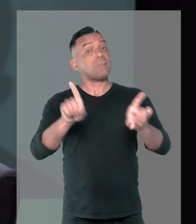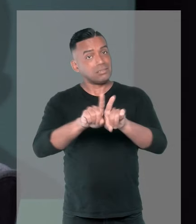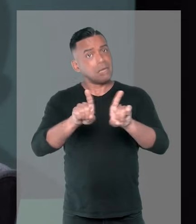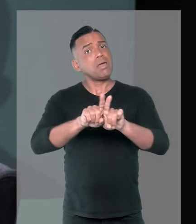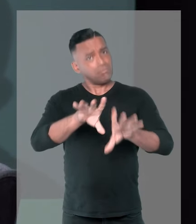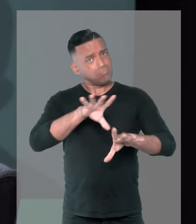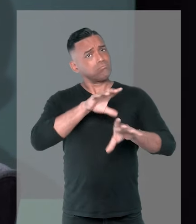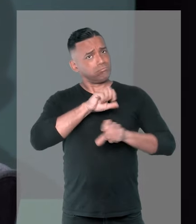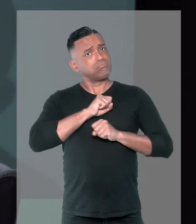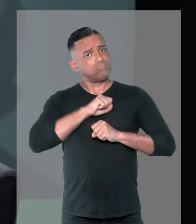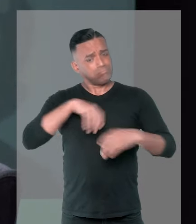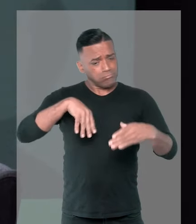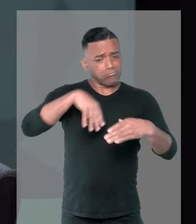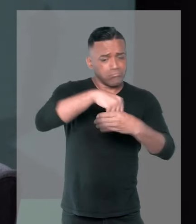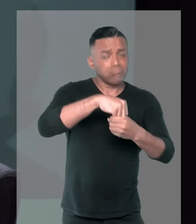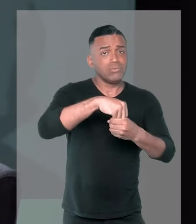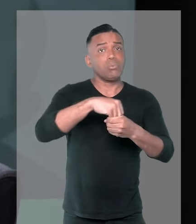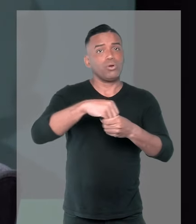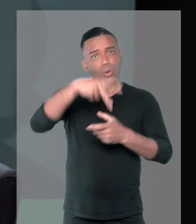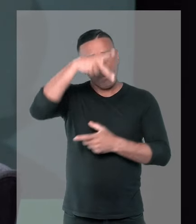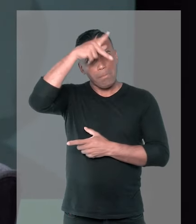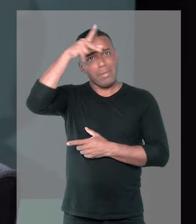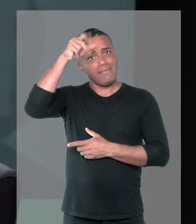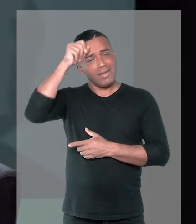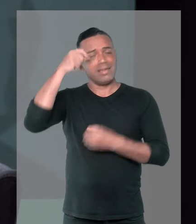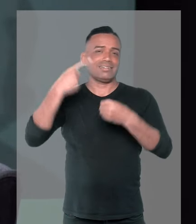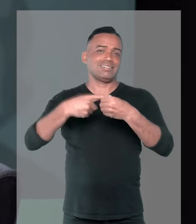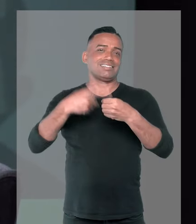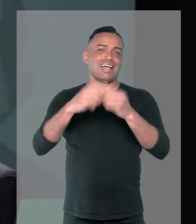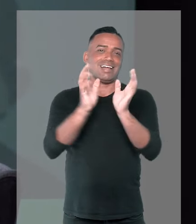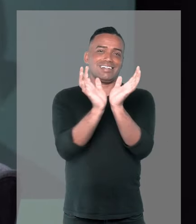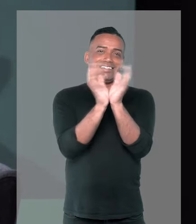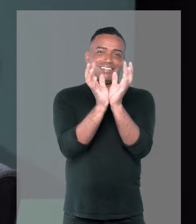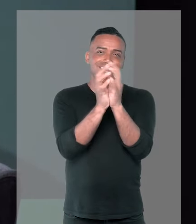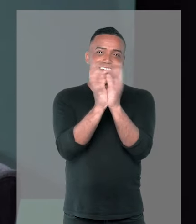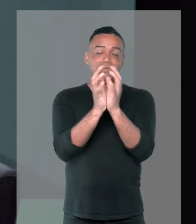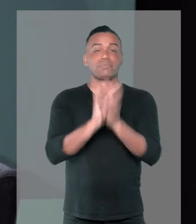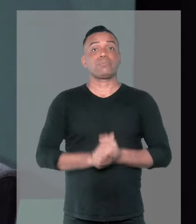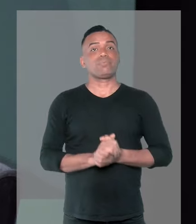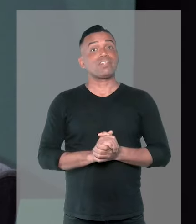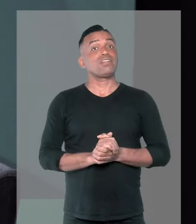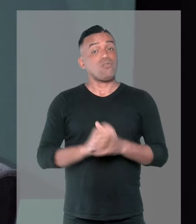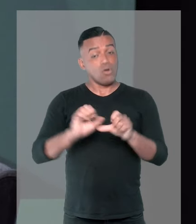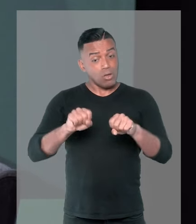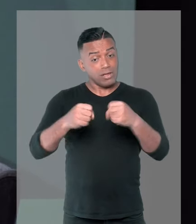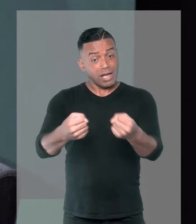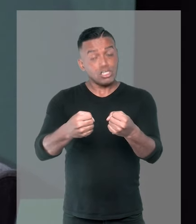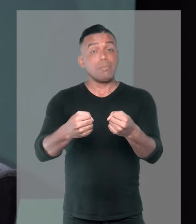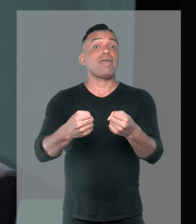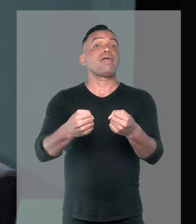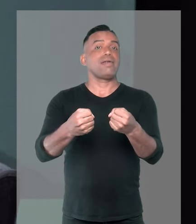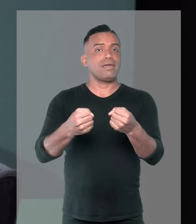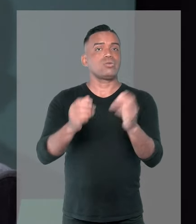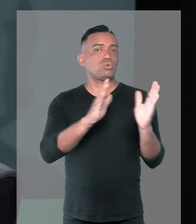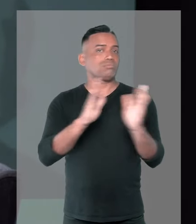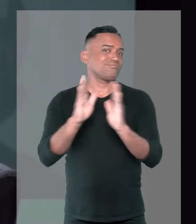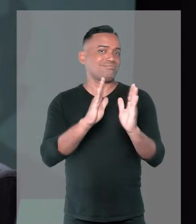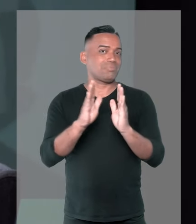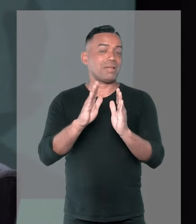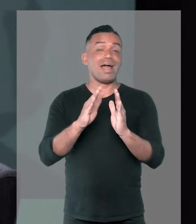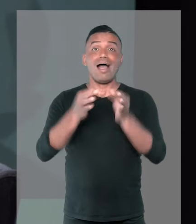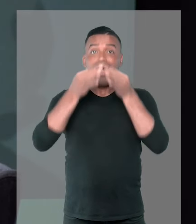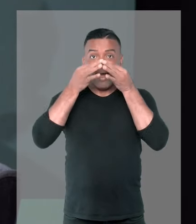pertenço a essa narrativa porque eu sou prefeito da cidade nesse caso foi um engajamento temporário numa narrativa para